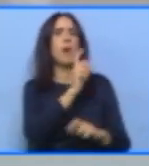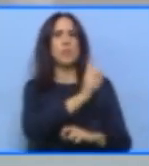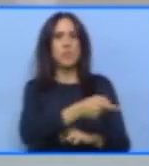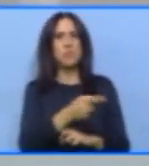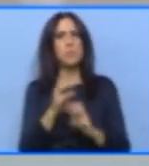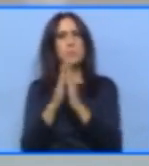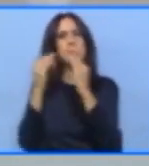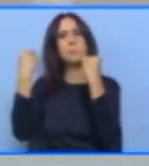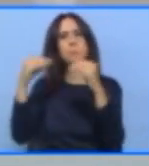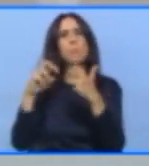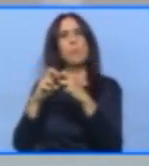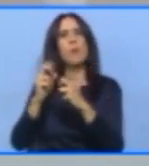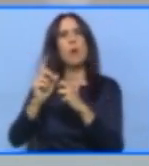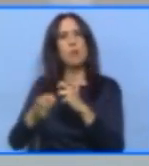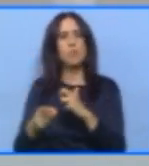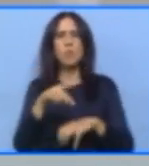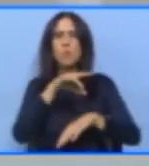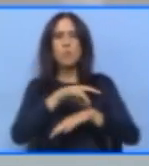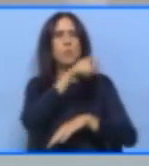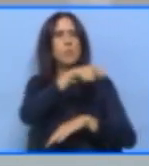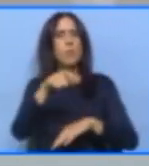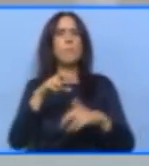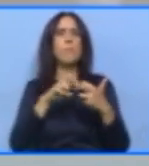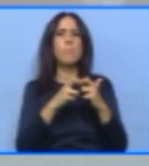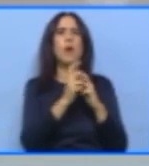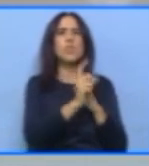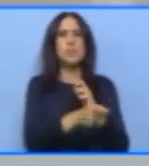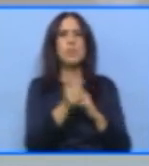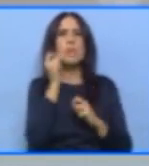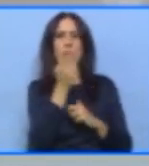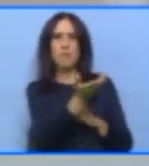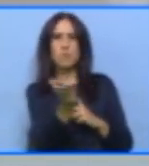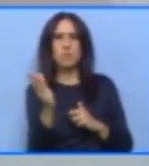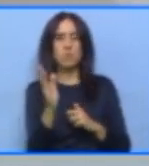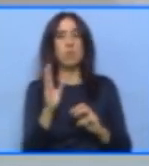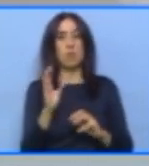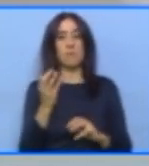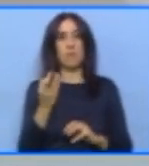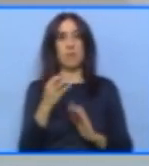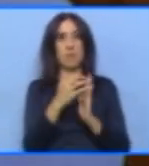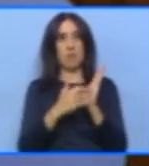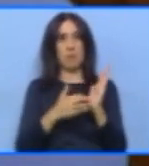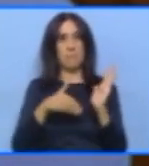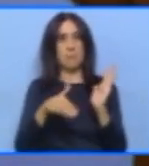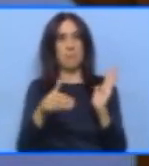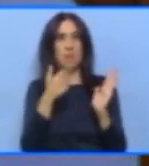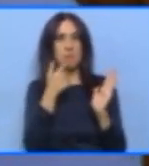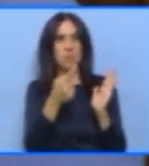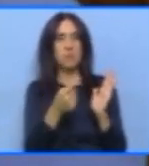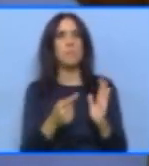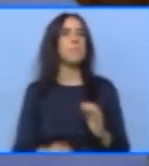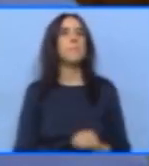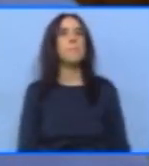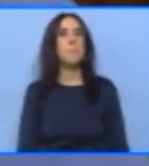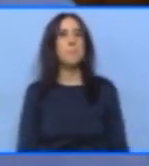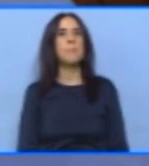da catequese, os problemas dos doentes. Quem de vocês? Bem, e vou mais à frente. Onde